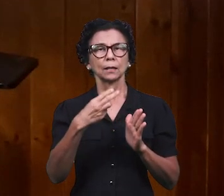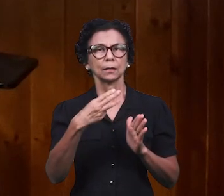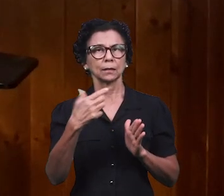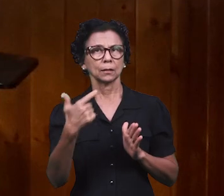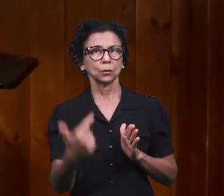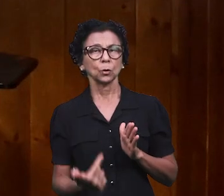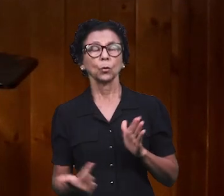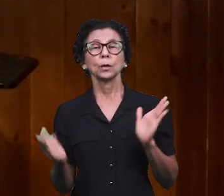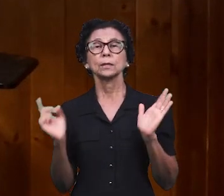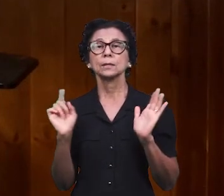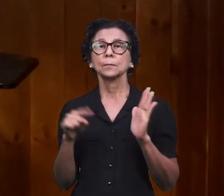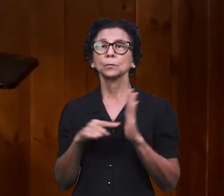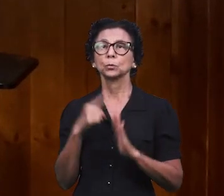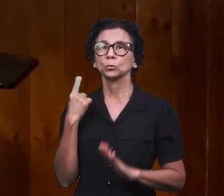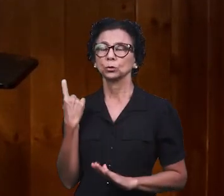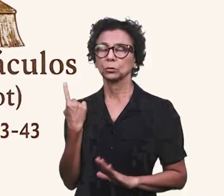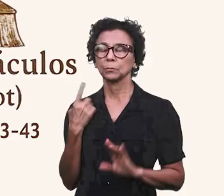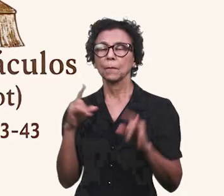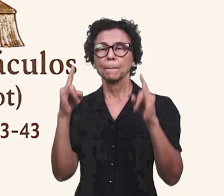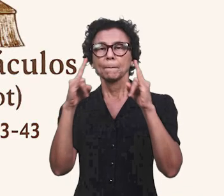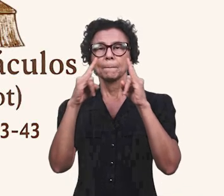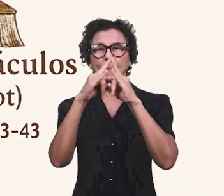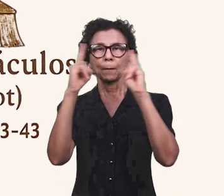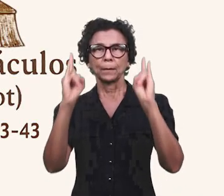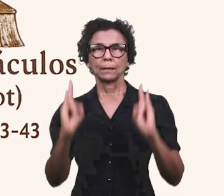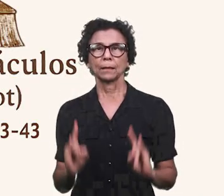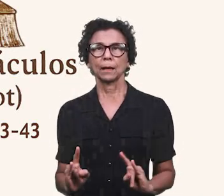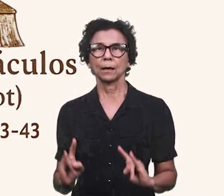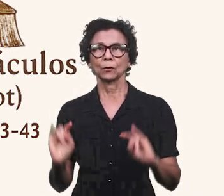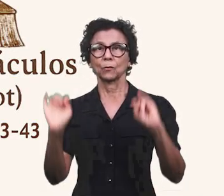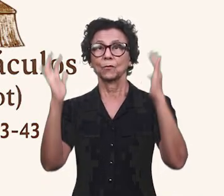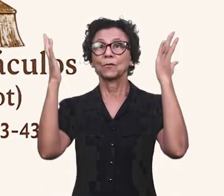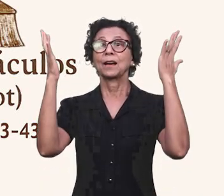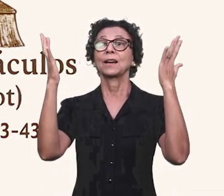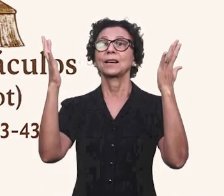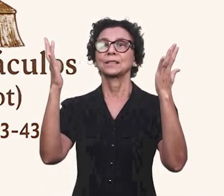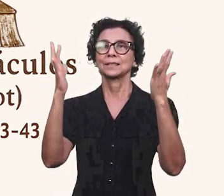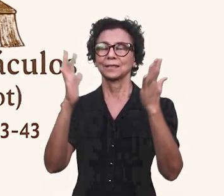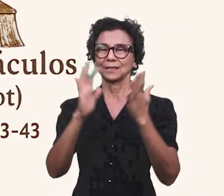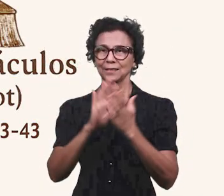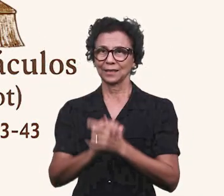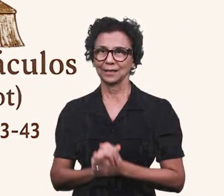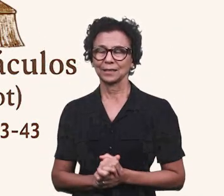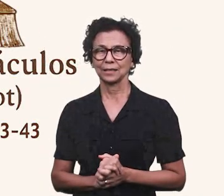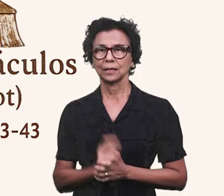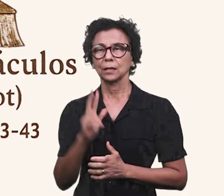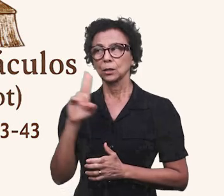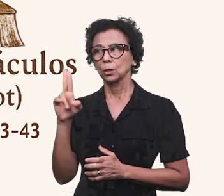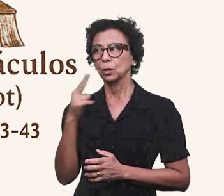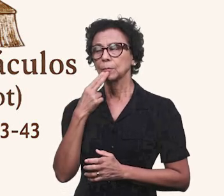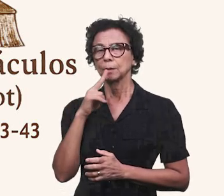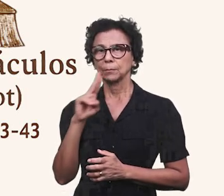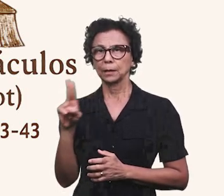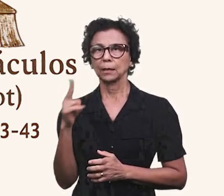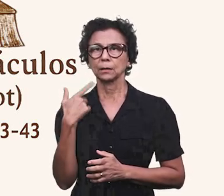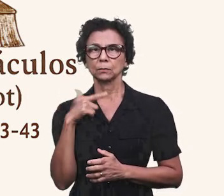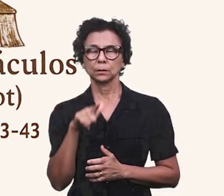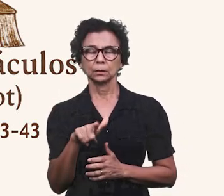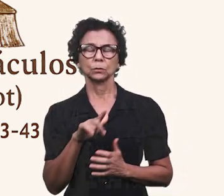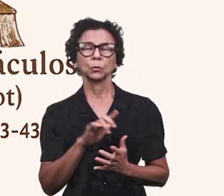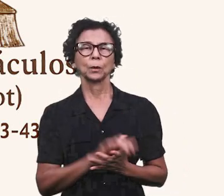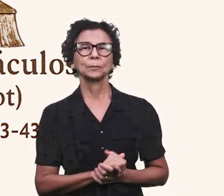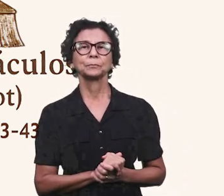festa dos tabernáculos, as tendas, as barracas, Sukkot, 23, de Levítico,